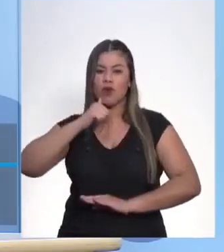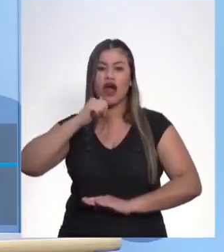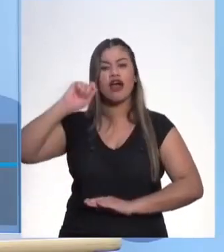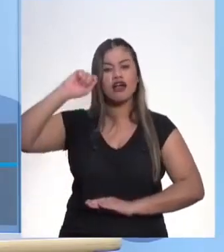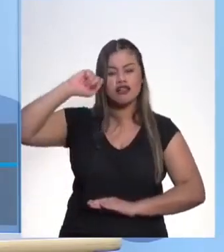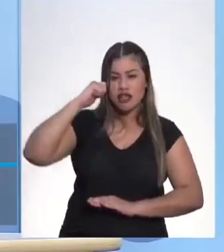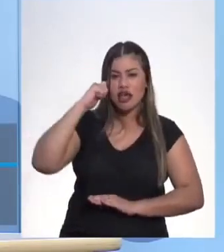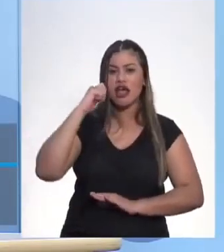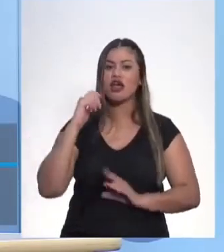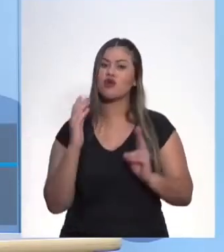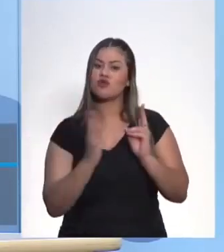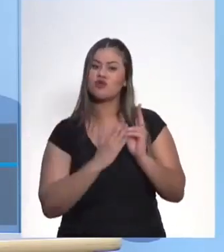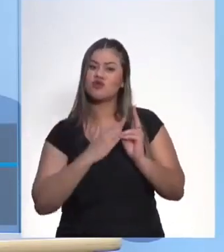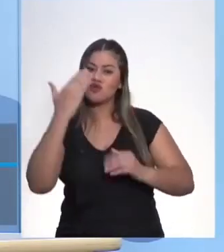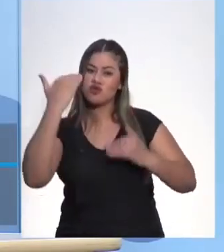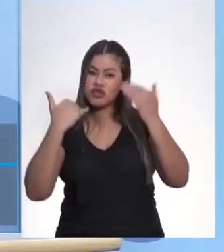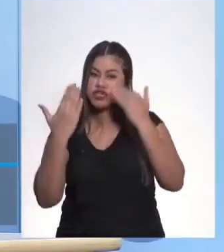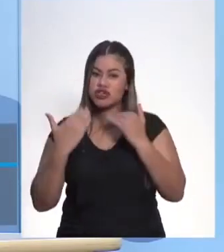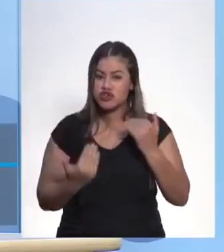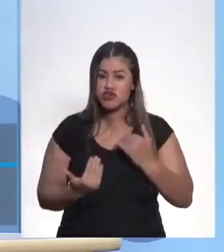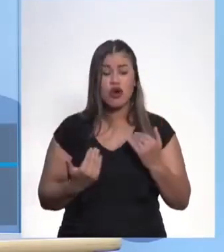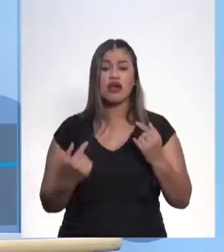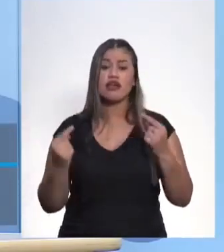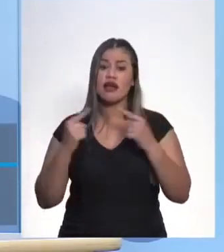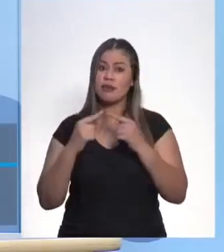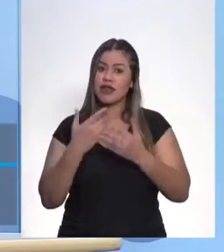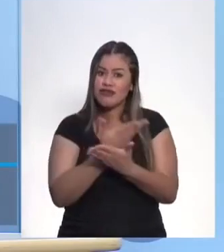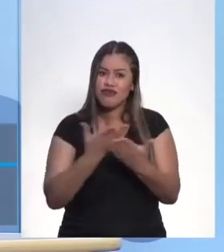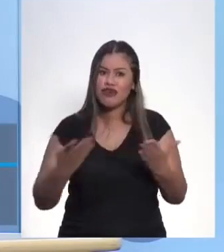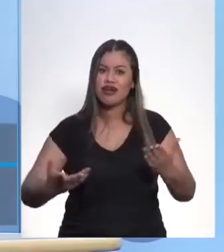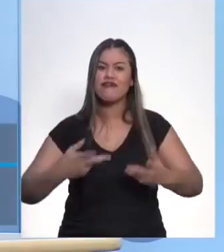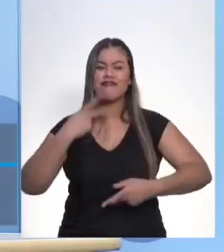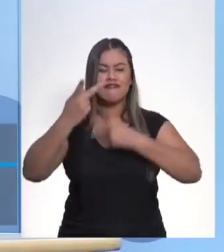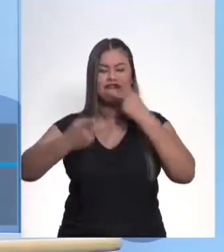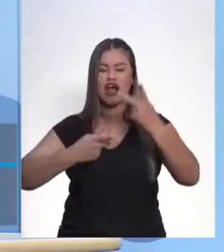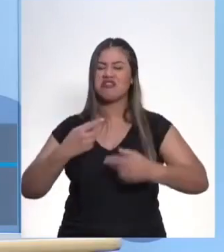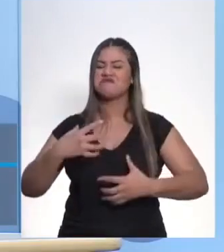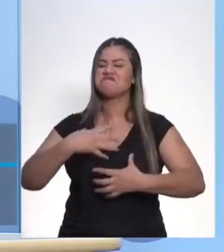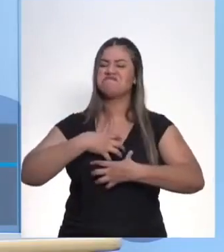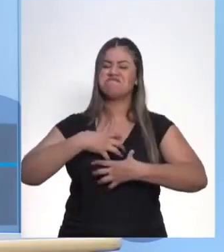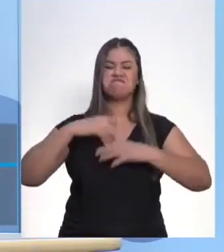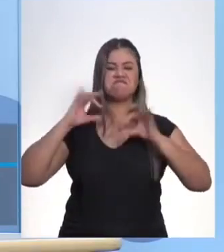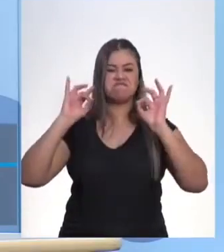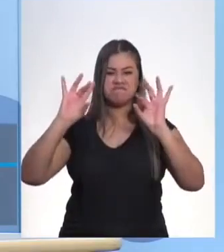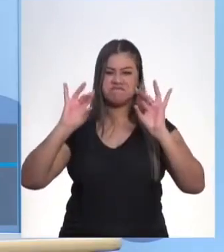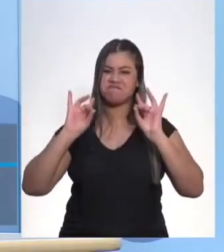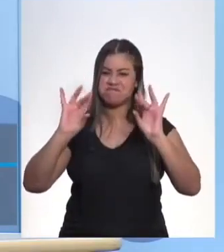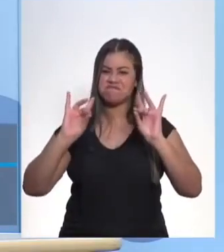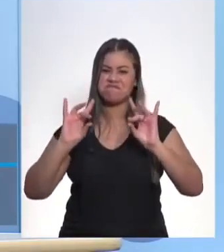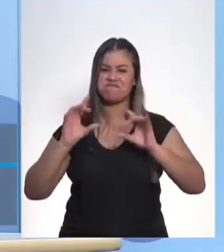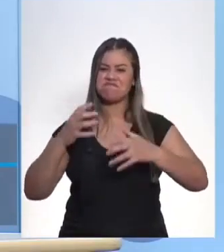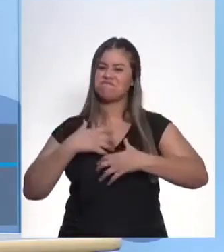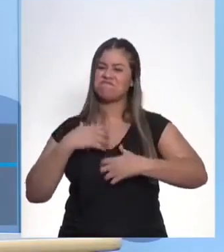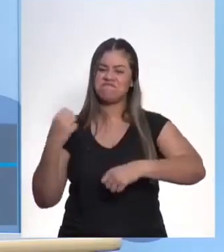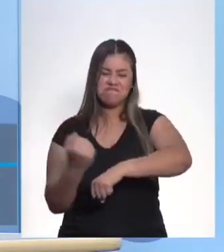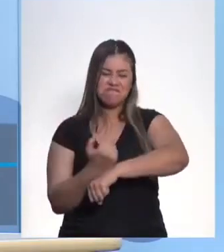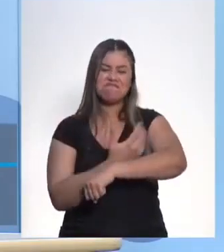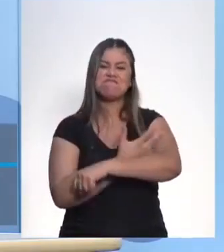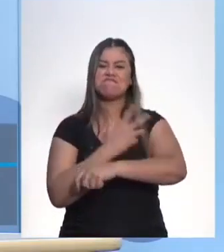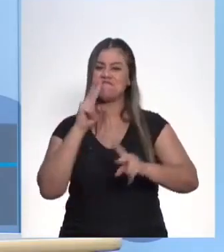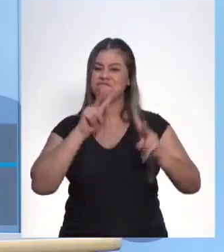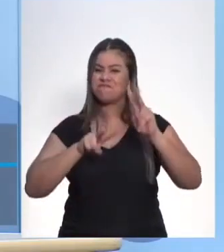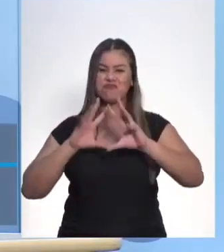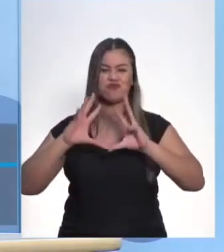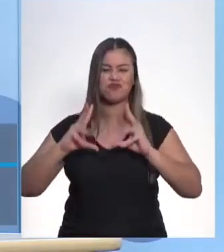negro, do índio, e esse lugar de fala é de vocês, e eu achei incrível, assim, estou muito emocionada de tudo que eu vi aqui